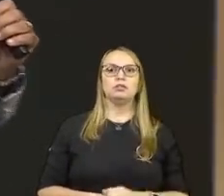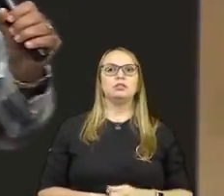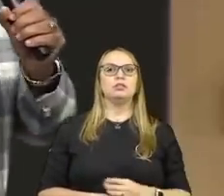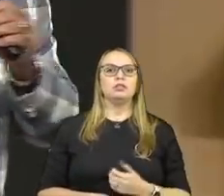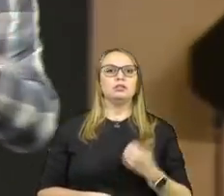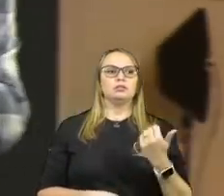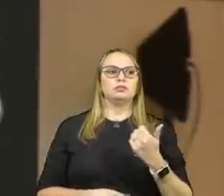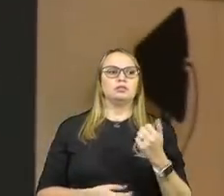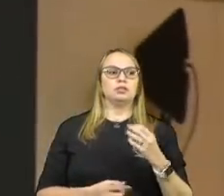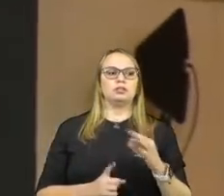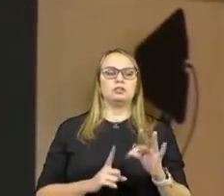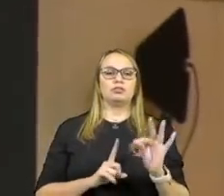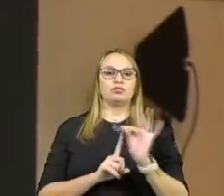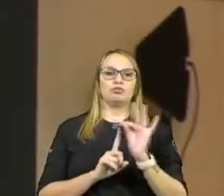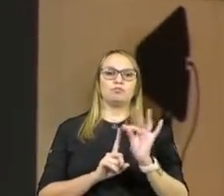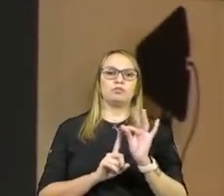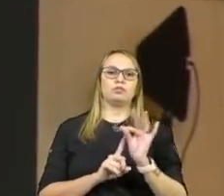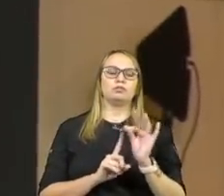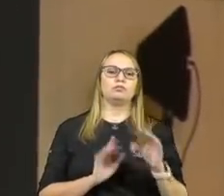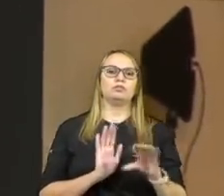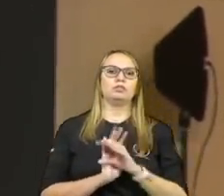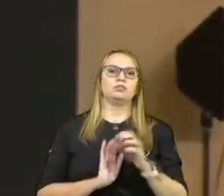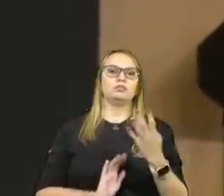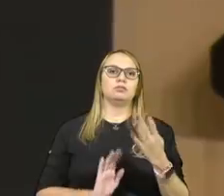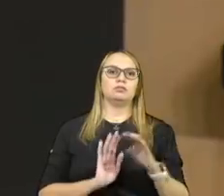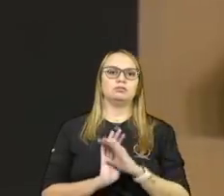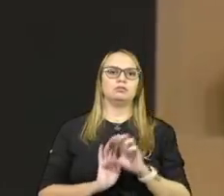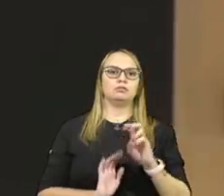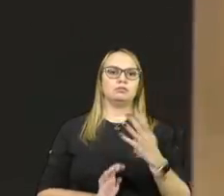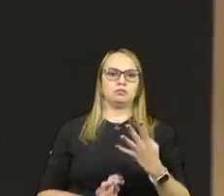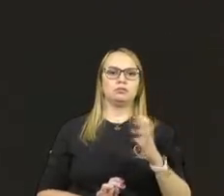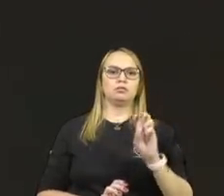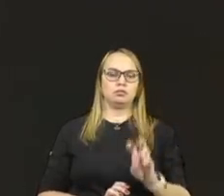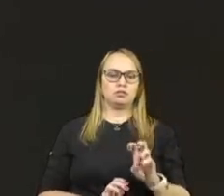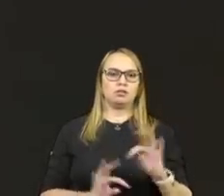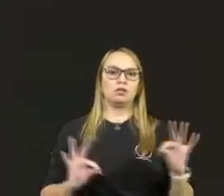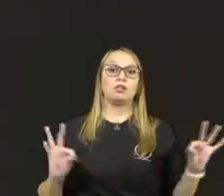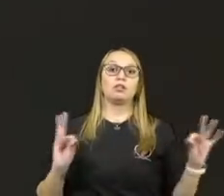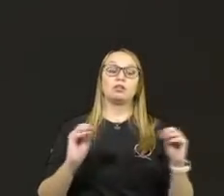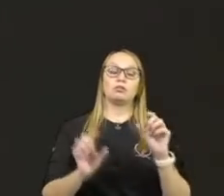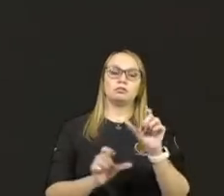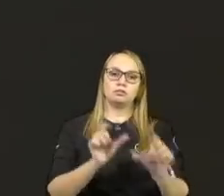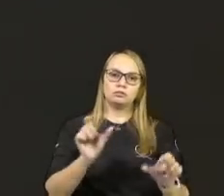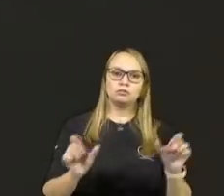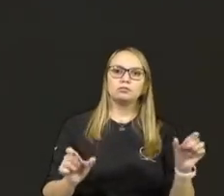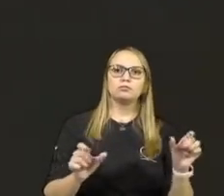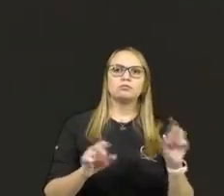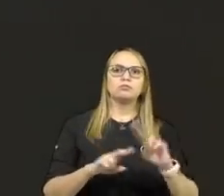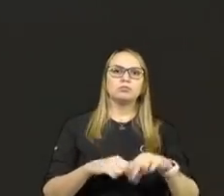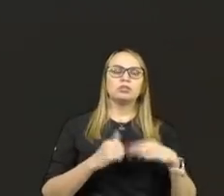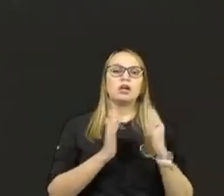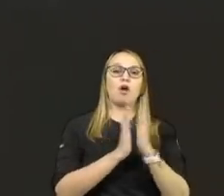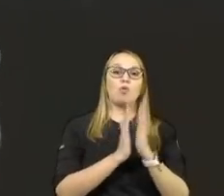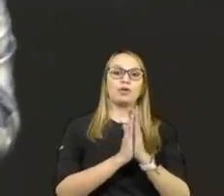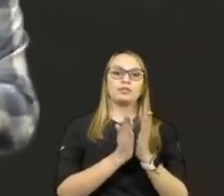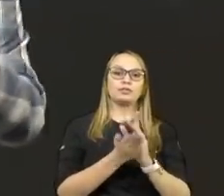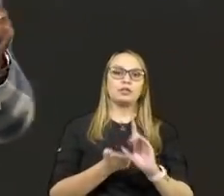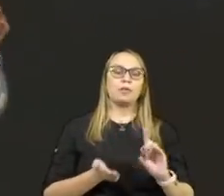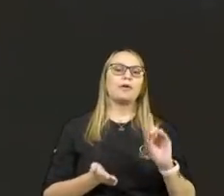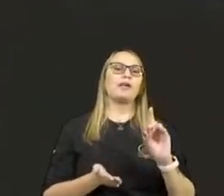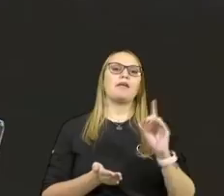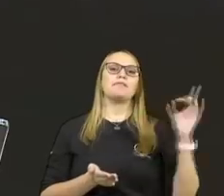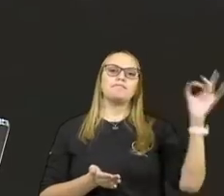Timóteo capítulo 4, versículo 4 e 5, diz que toda criatura, pela oração e pela palavra,